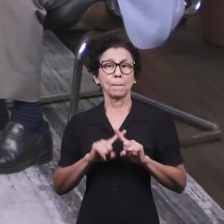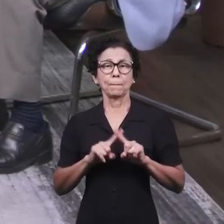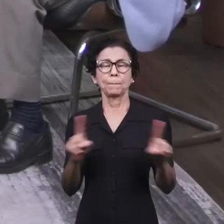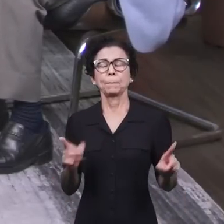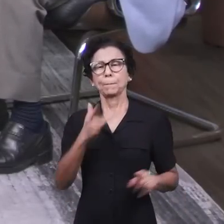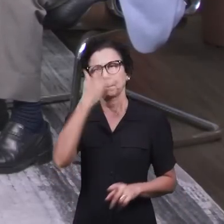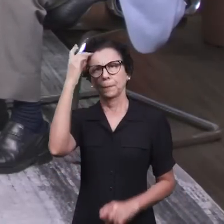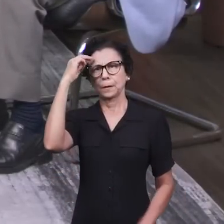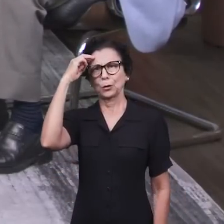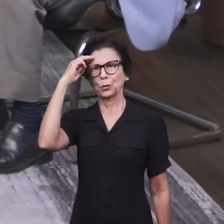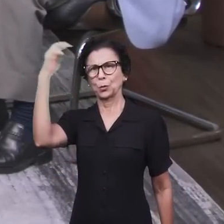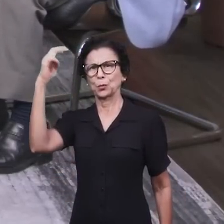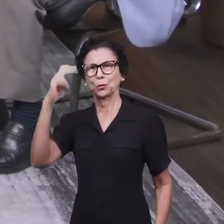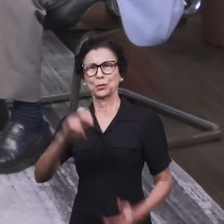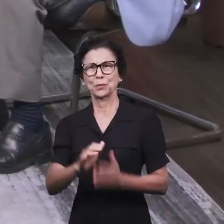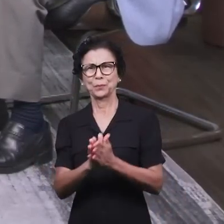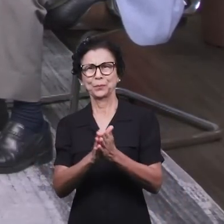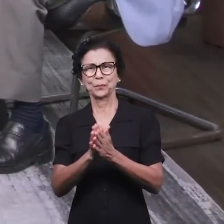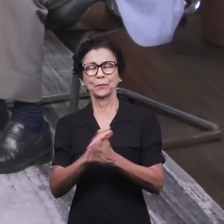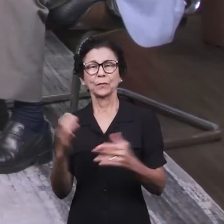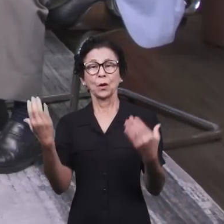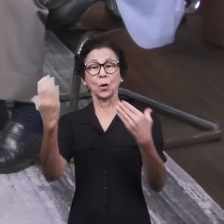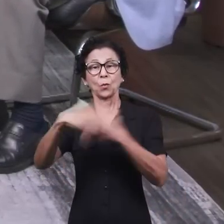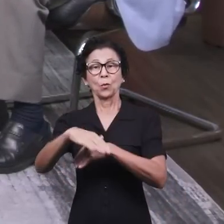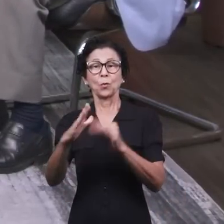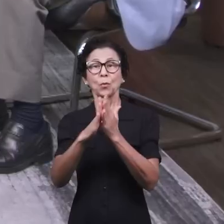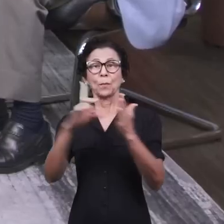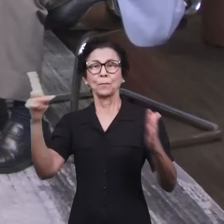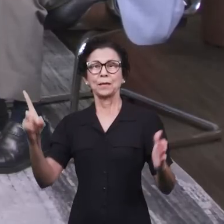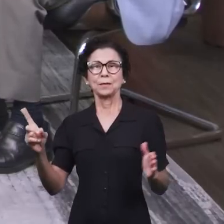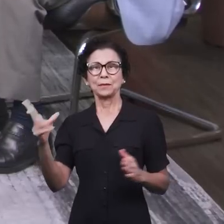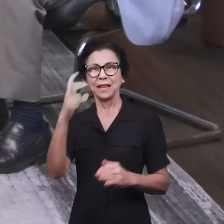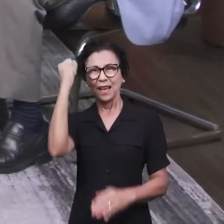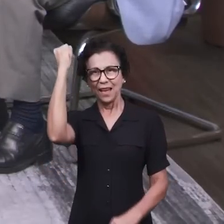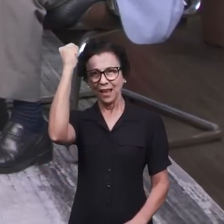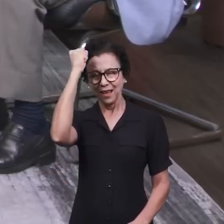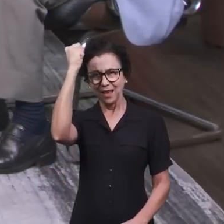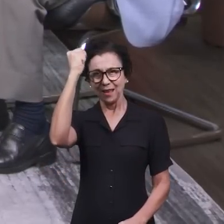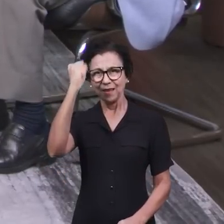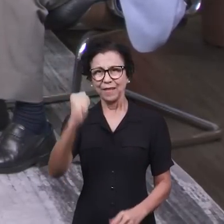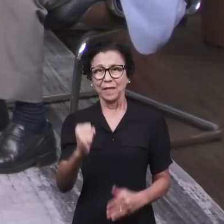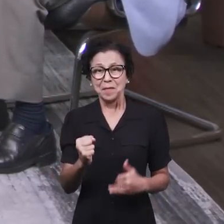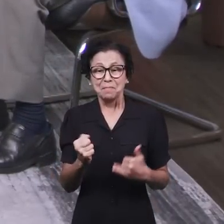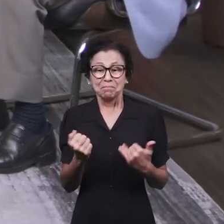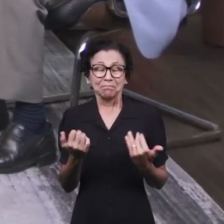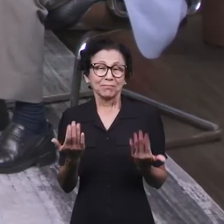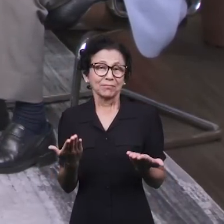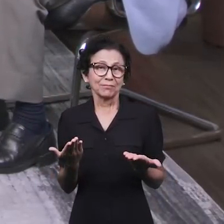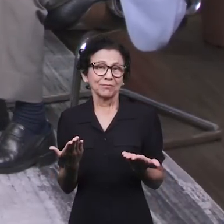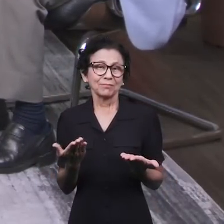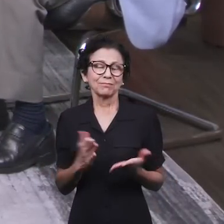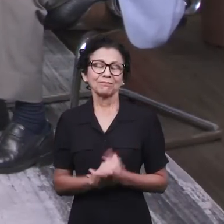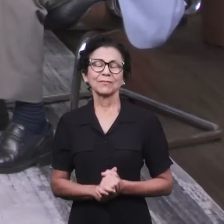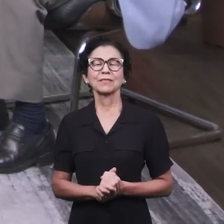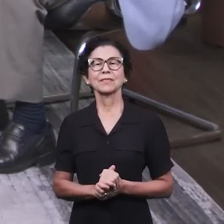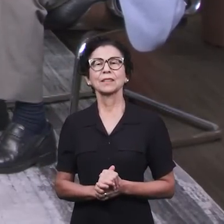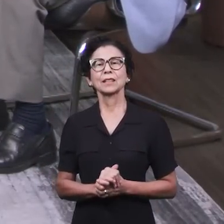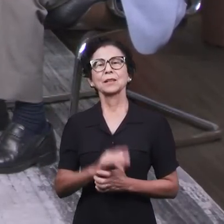entende muito de Bíblia, ganha concurso até de Bíblia, mas um dia